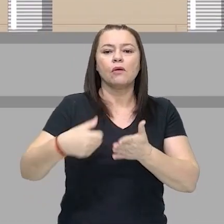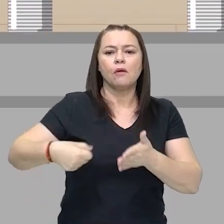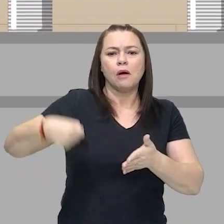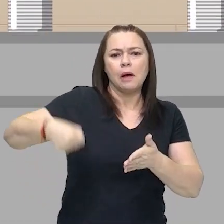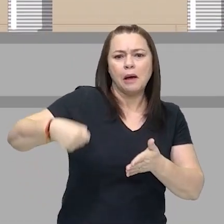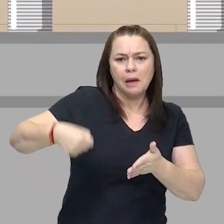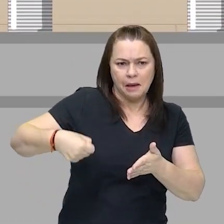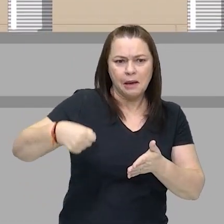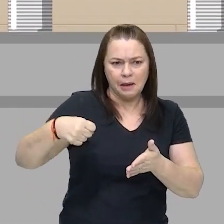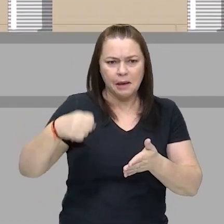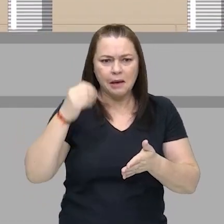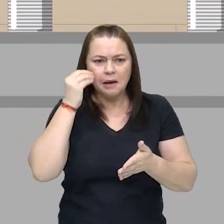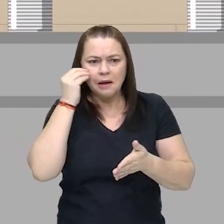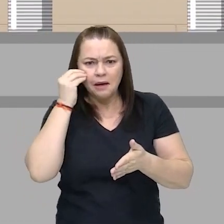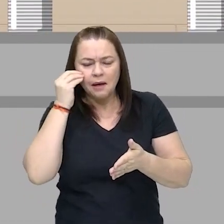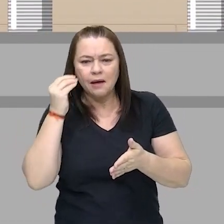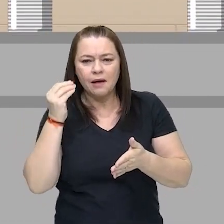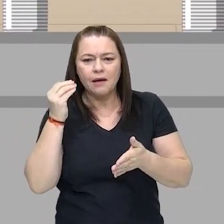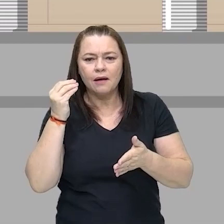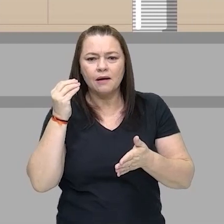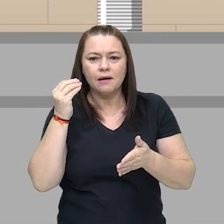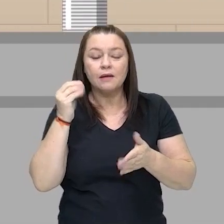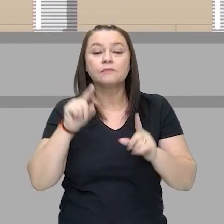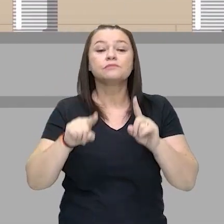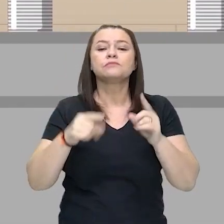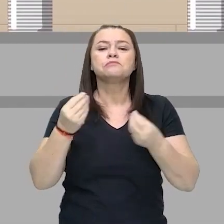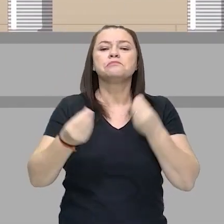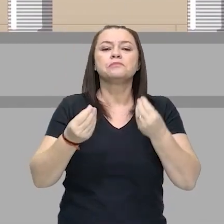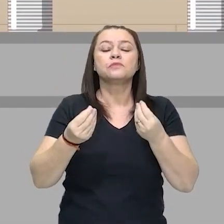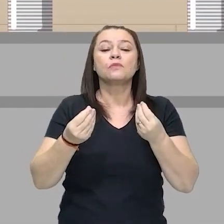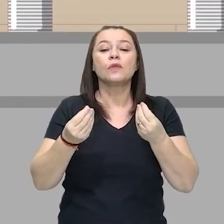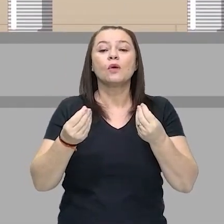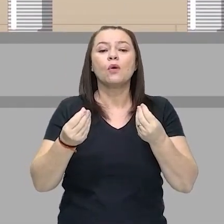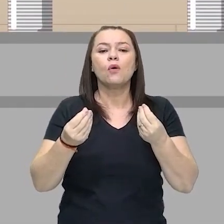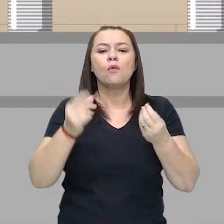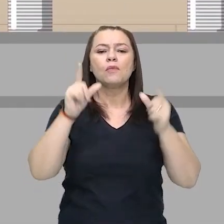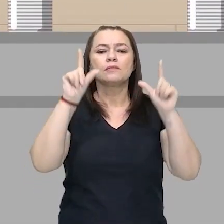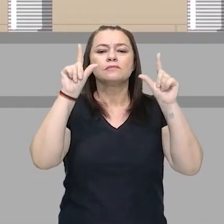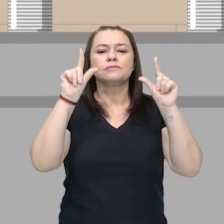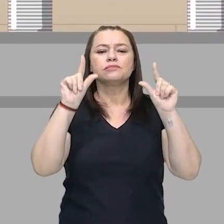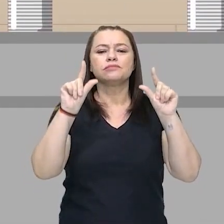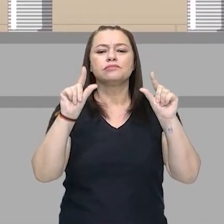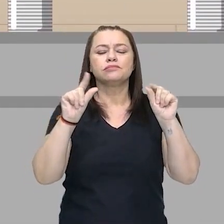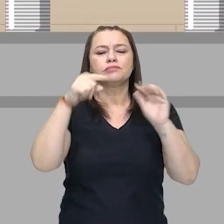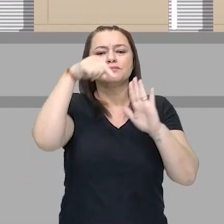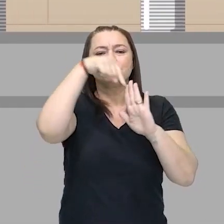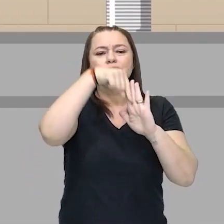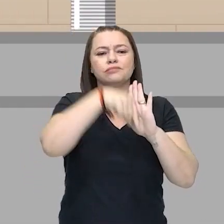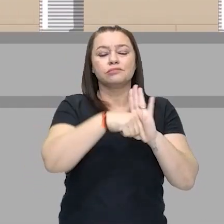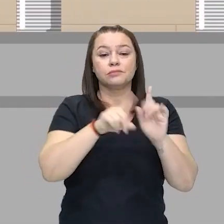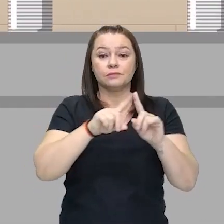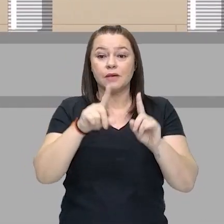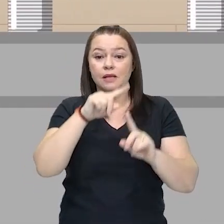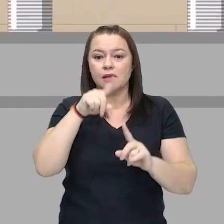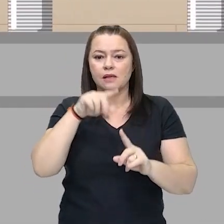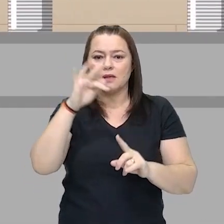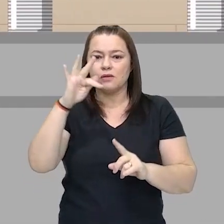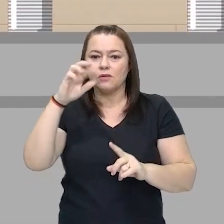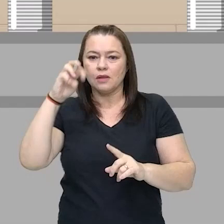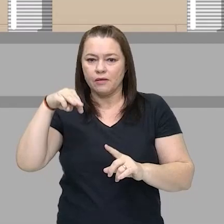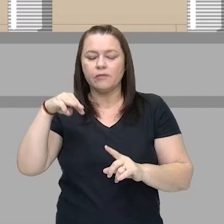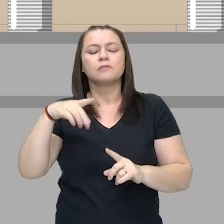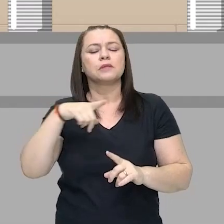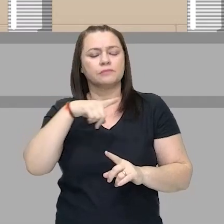marotas, vamos criar uma cota de bagagem e aí as coisas vão começar a dar uma diminuída, mas o certo é que a Zona Franca ainda